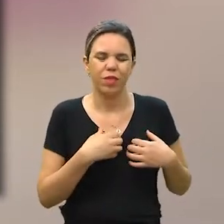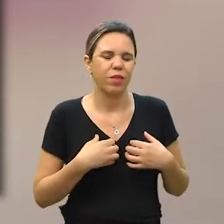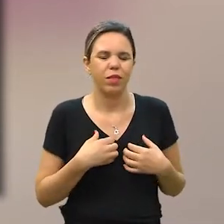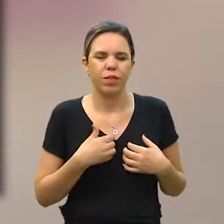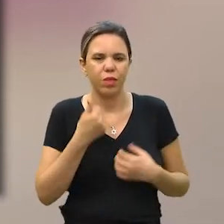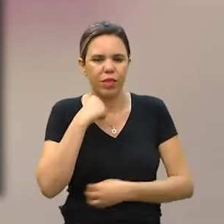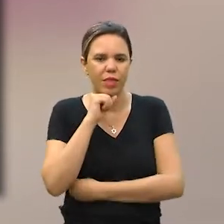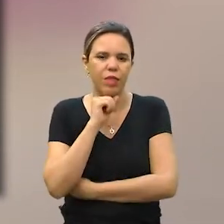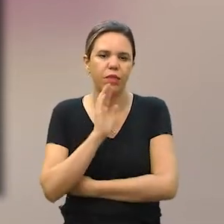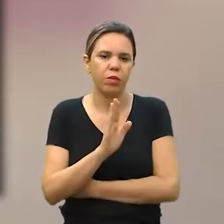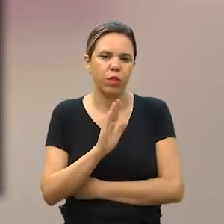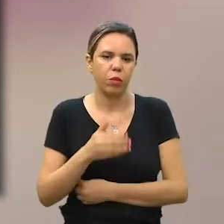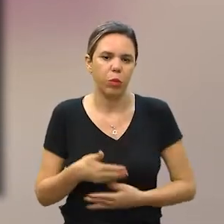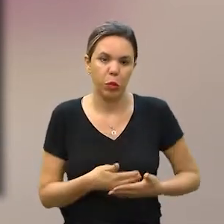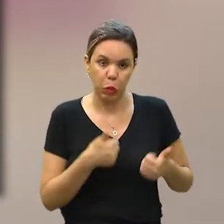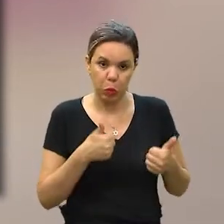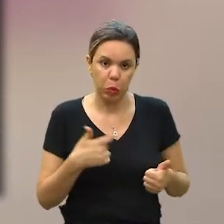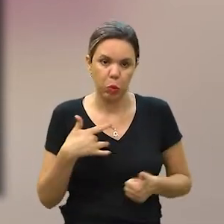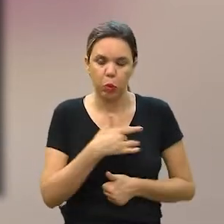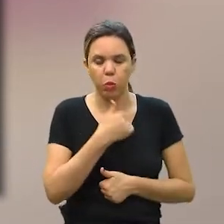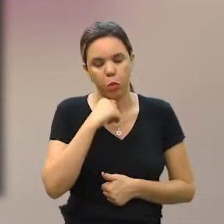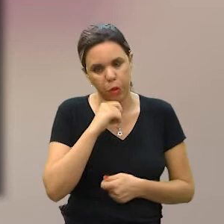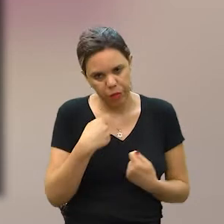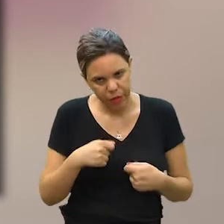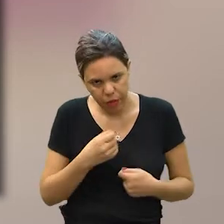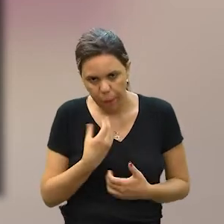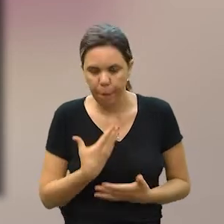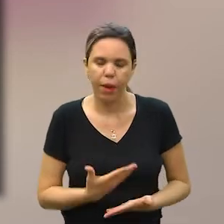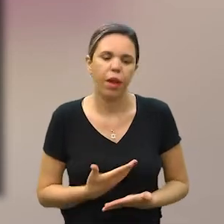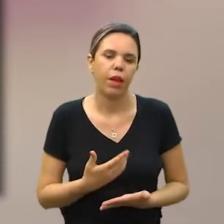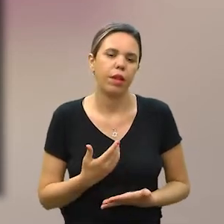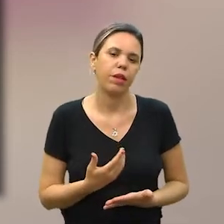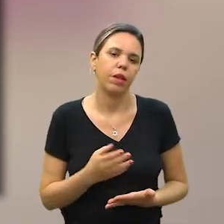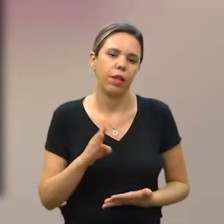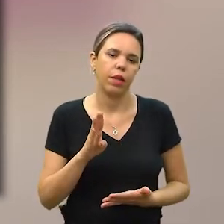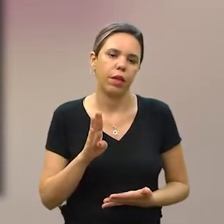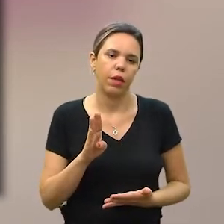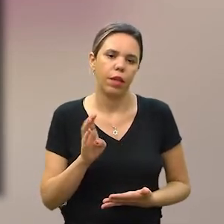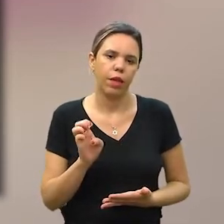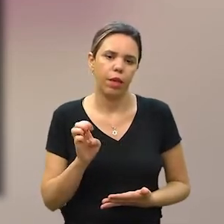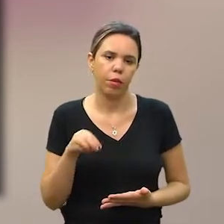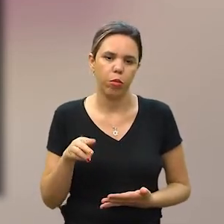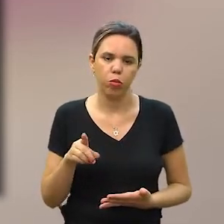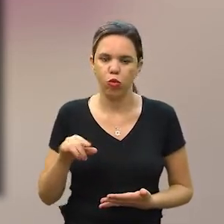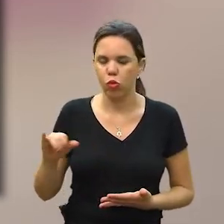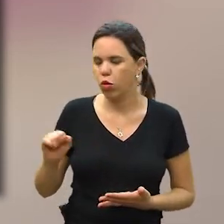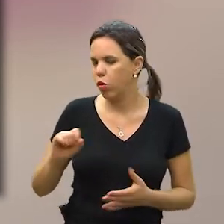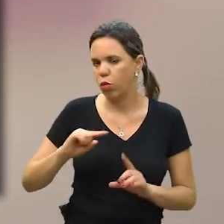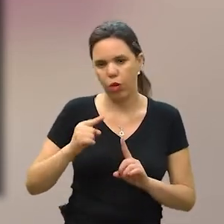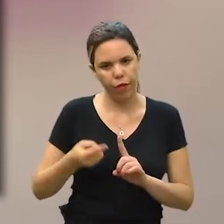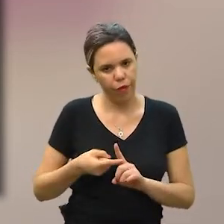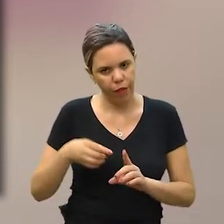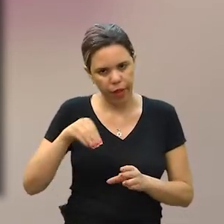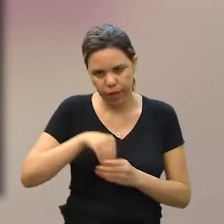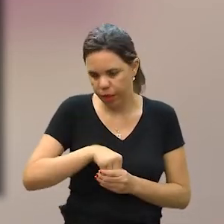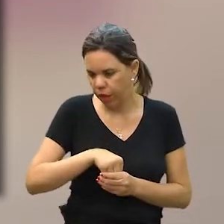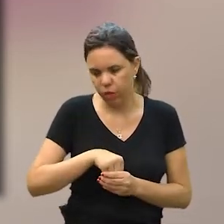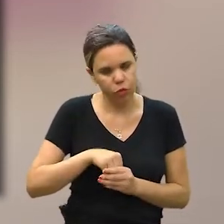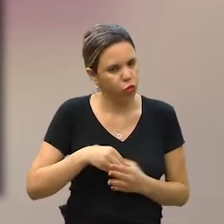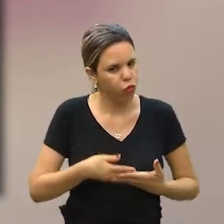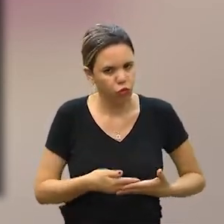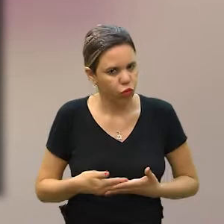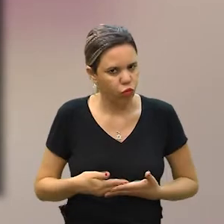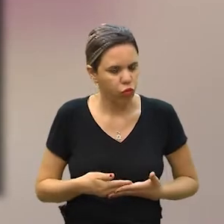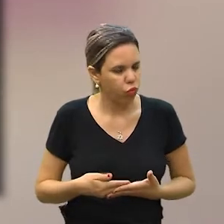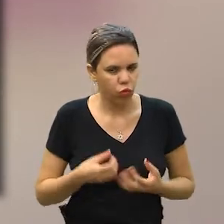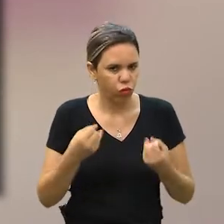mãe. Mas aí, para o bebê estar bem, a mãe precisa estar bem. Mas o êmbolo não vai para a circulação placentária, nunca